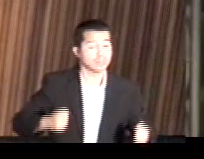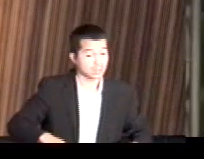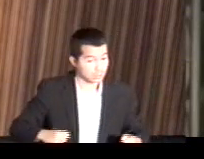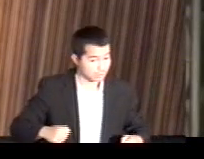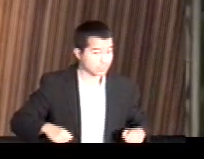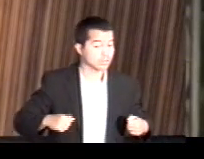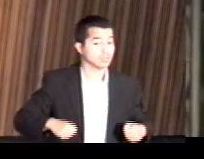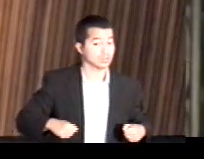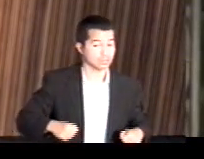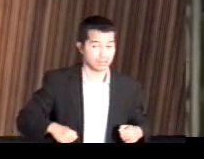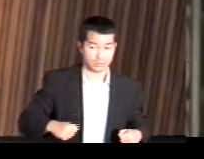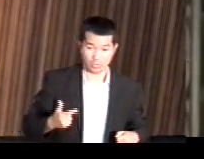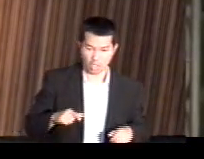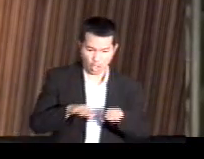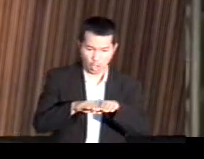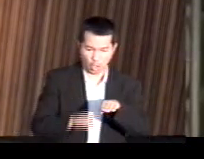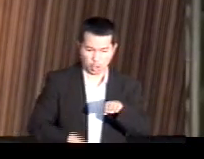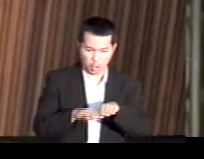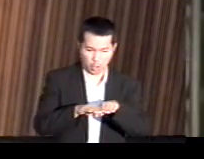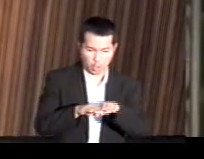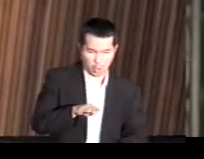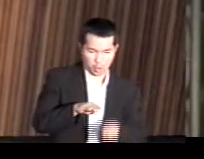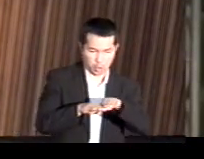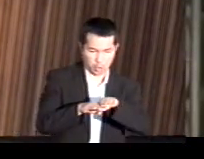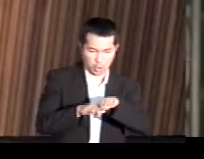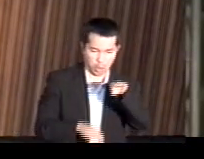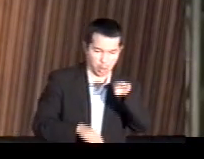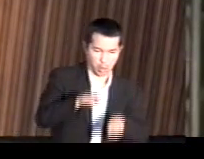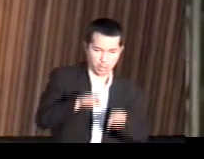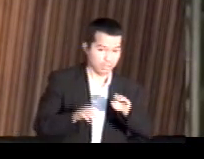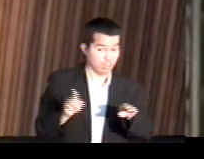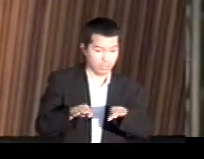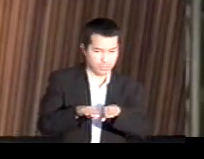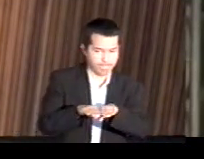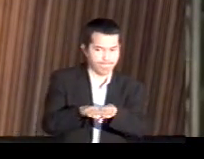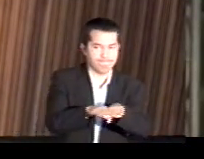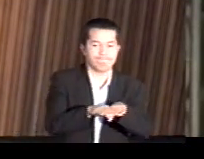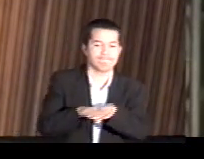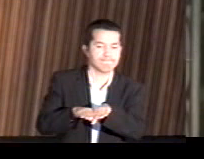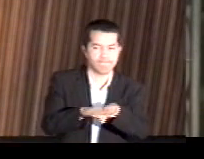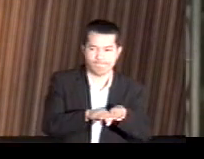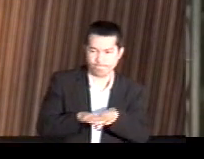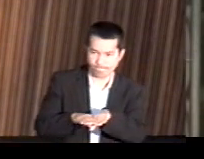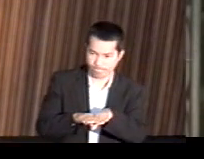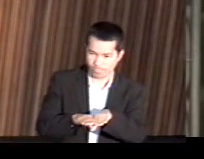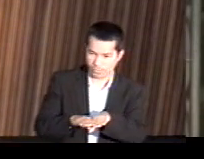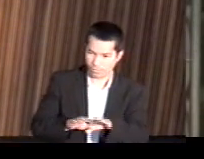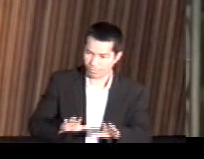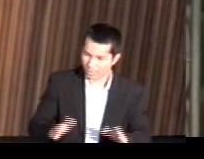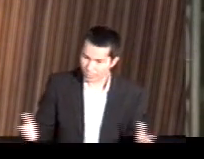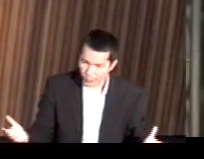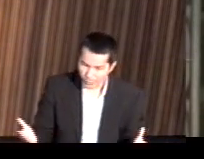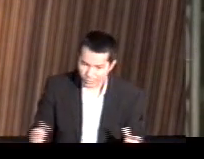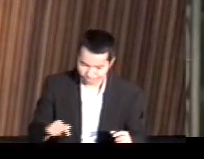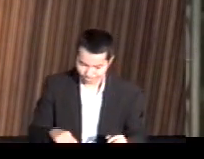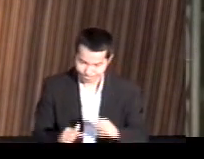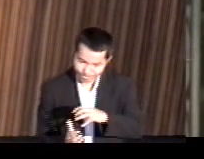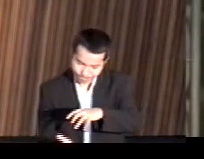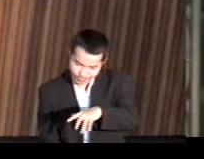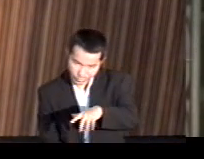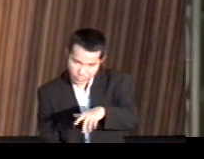impiedade, Deus intervém na sociedade hoje. E um